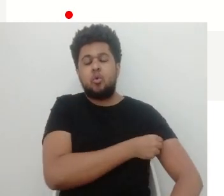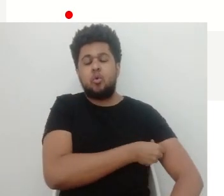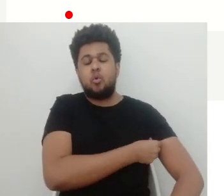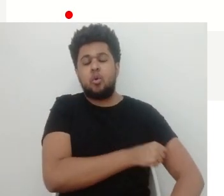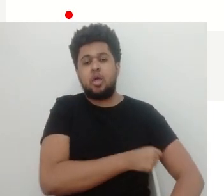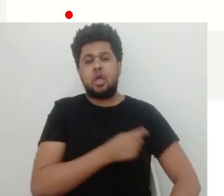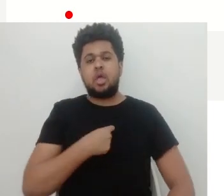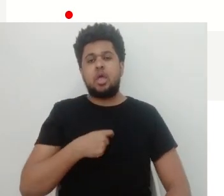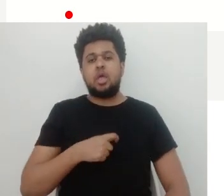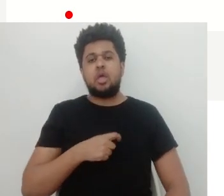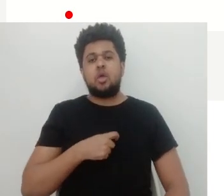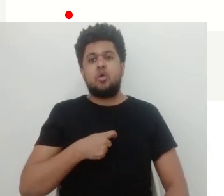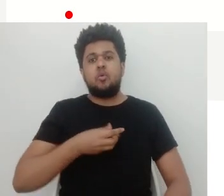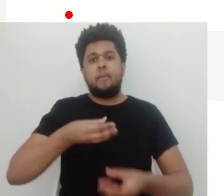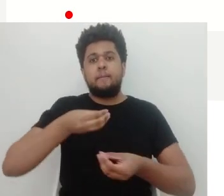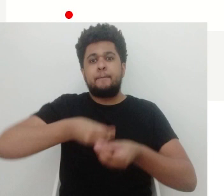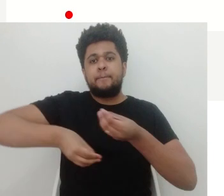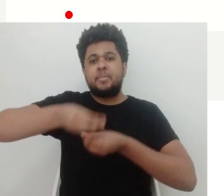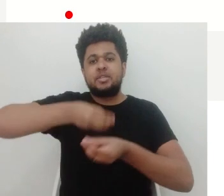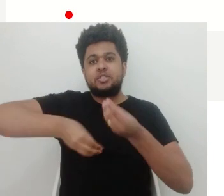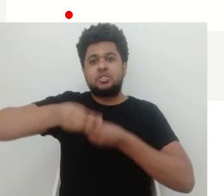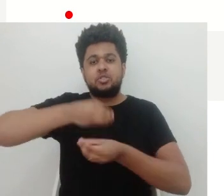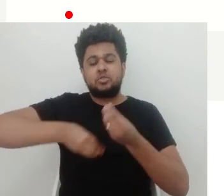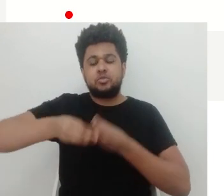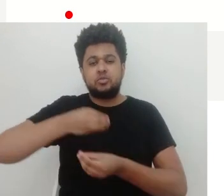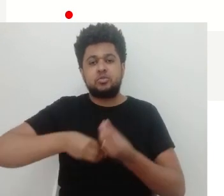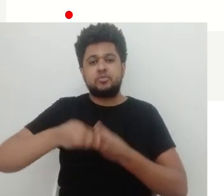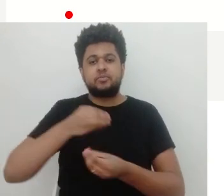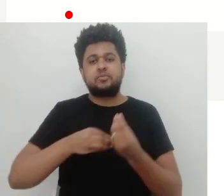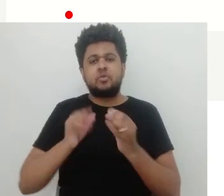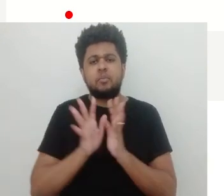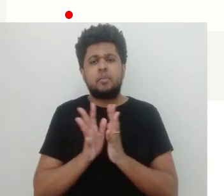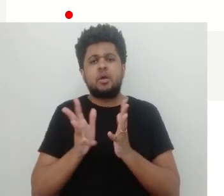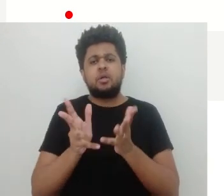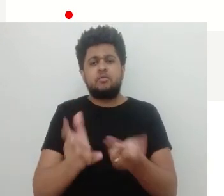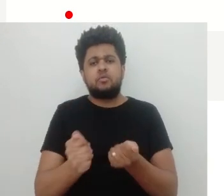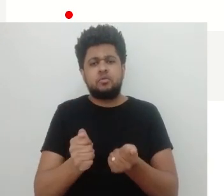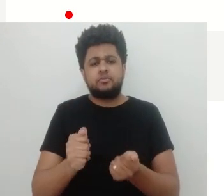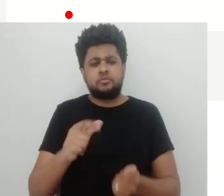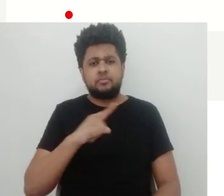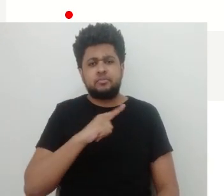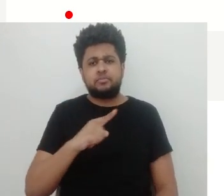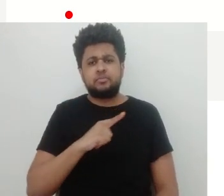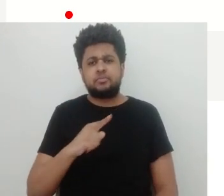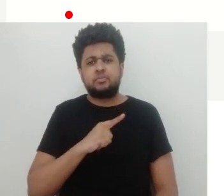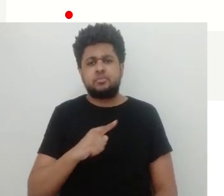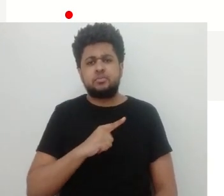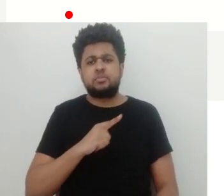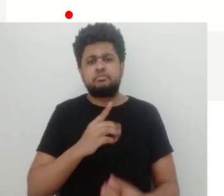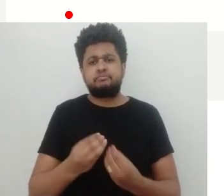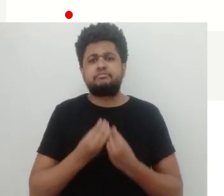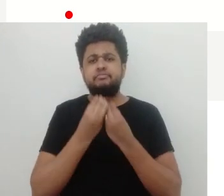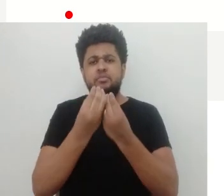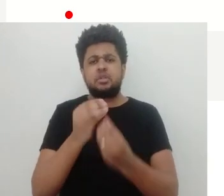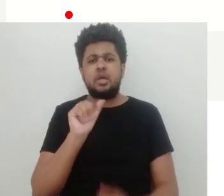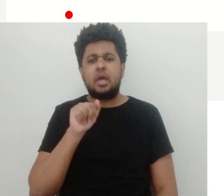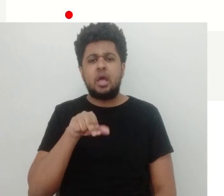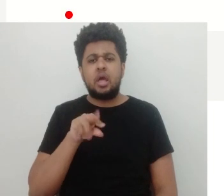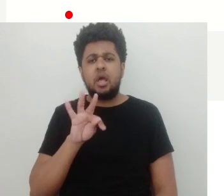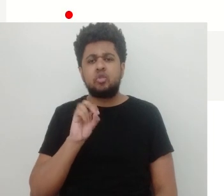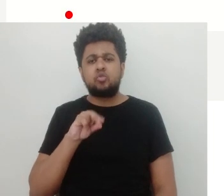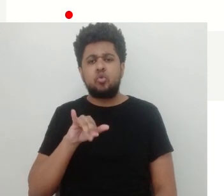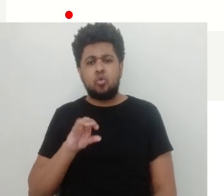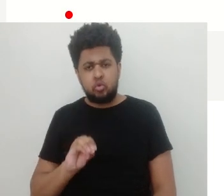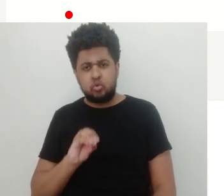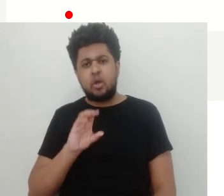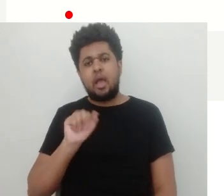como Antônio Cândido, e vamos em frente. De fato, e coloquei esse título bilíngue, porque depois vou tentar